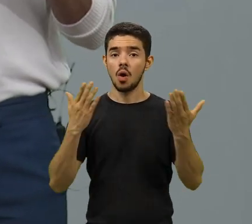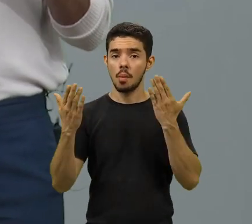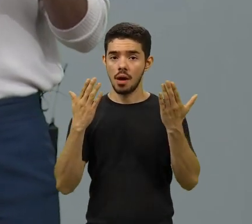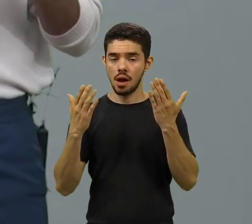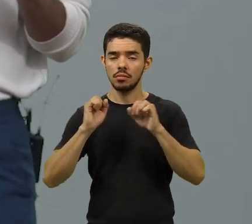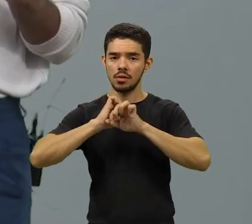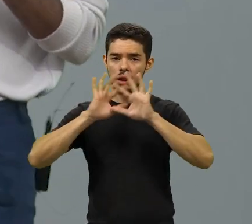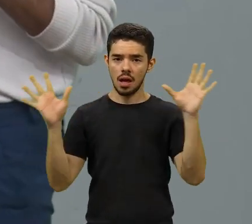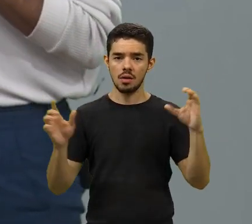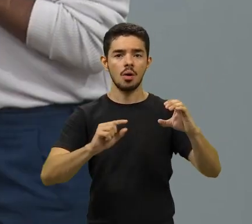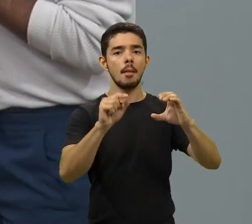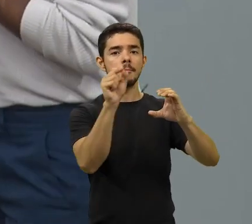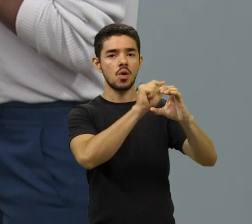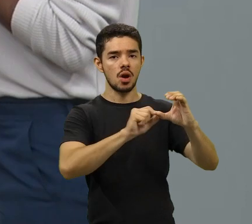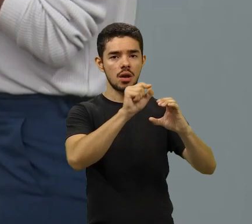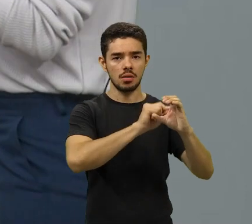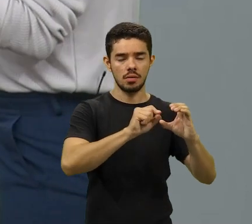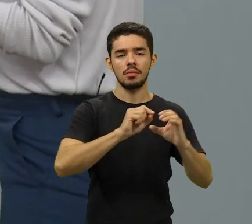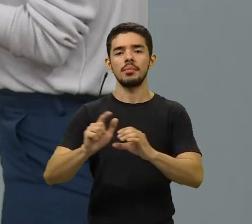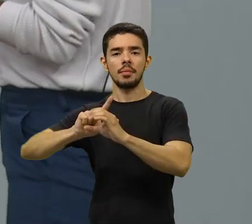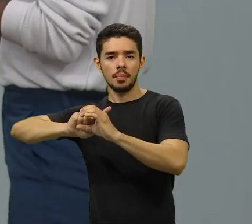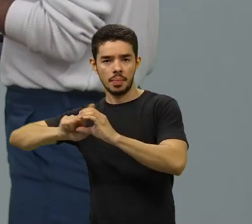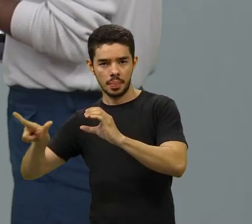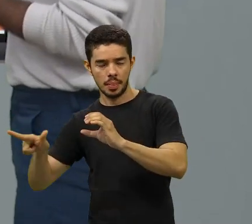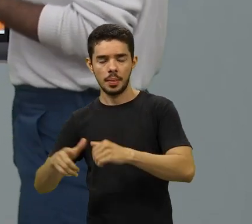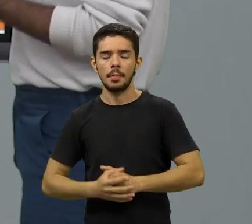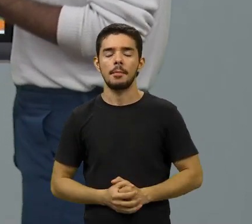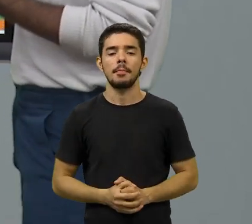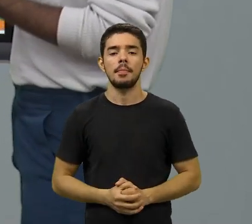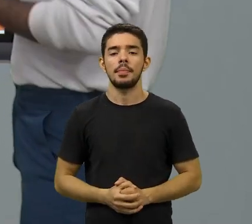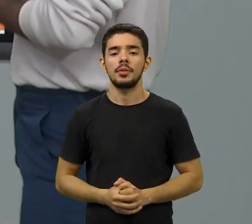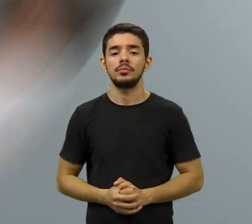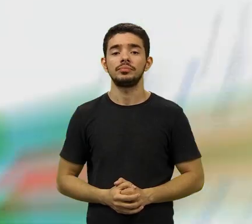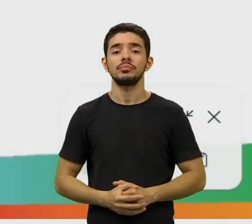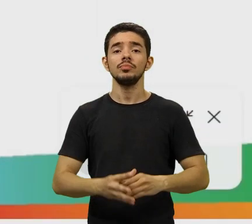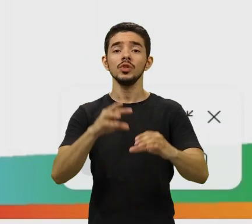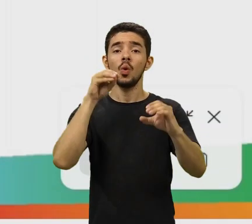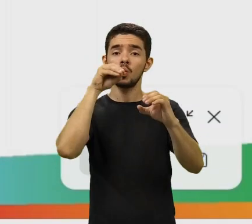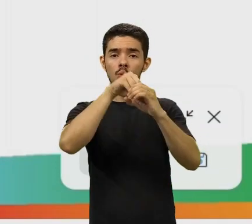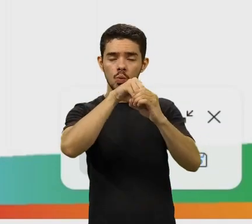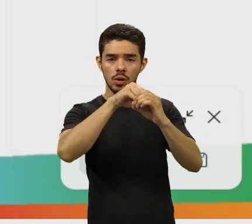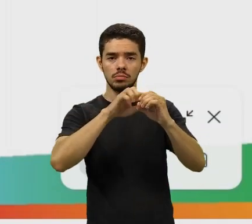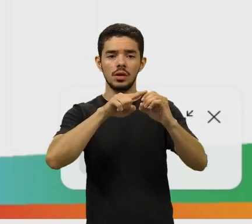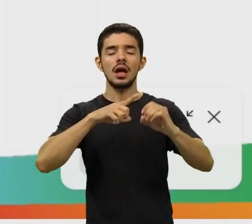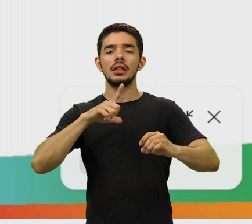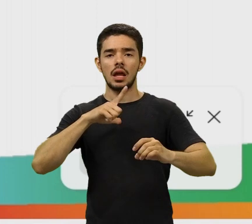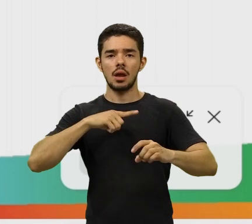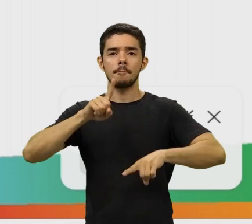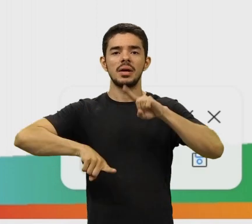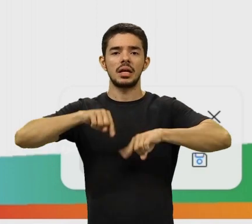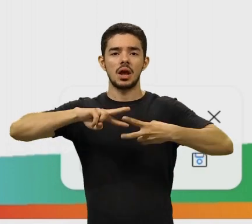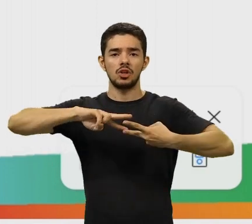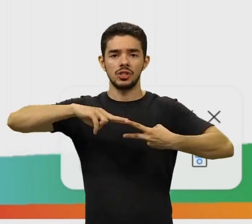só para a gente poder definir, né, as diferenças. No núcleo, temos o material